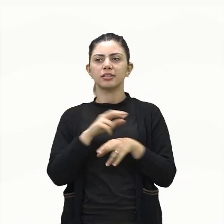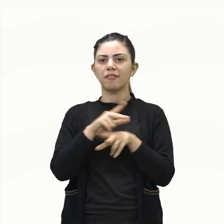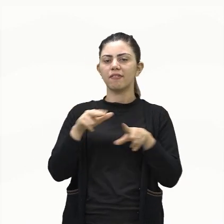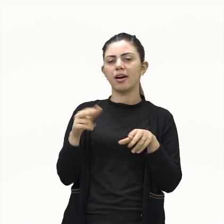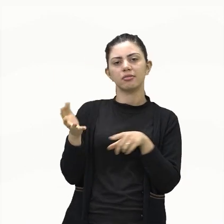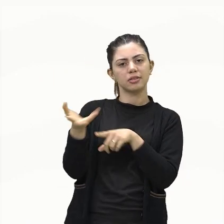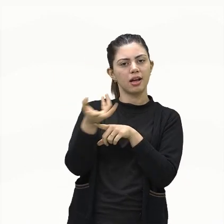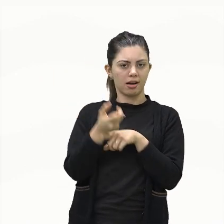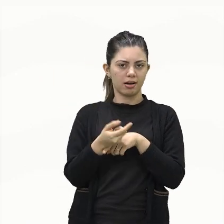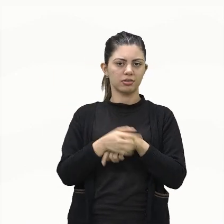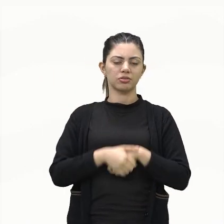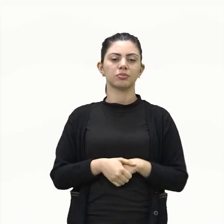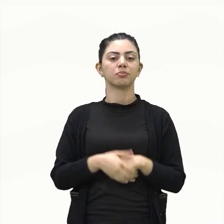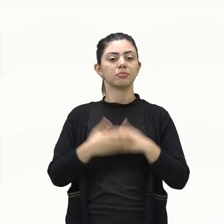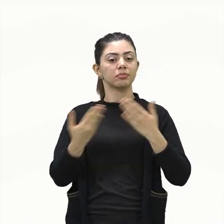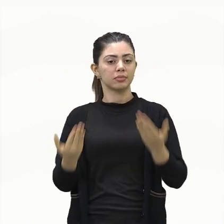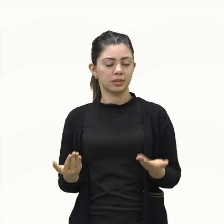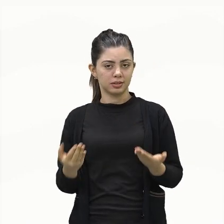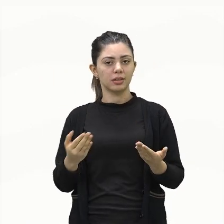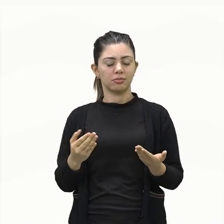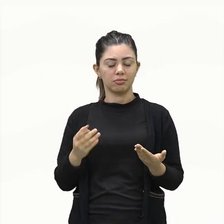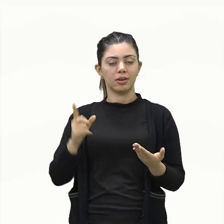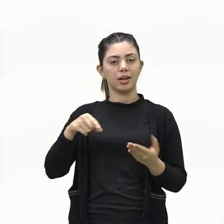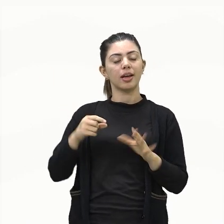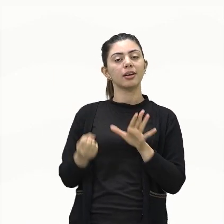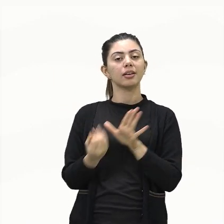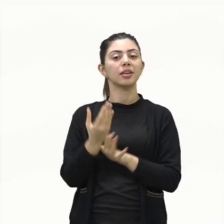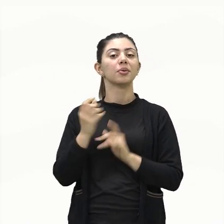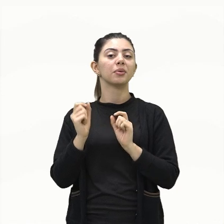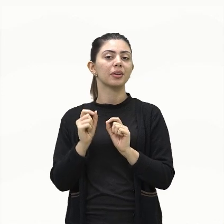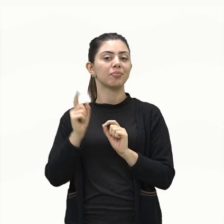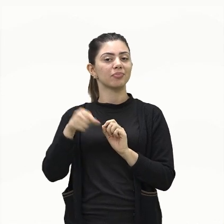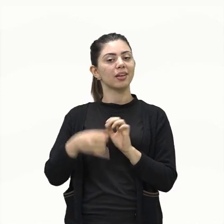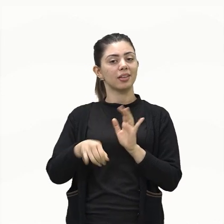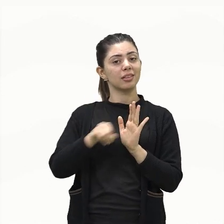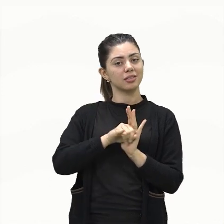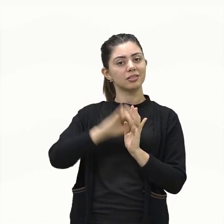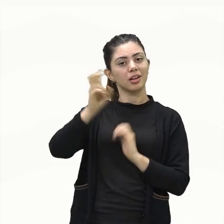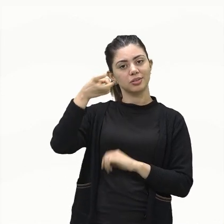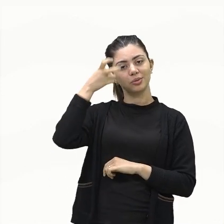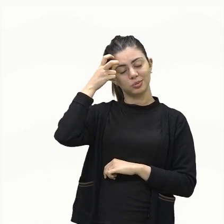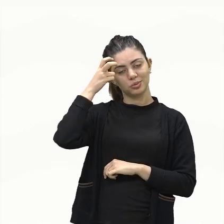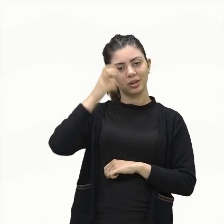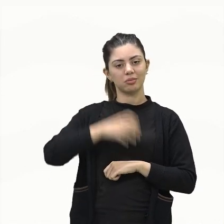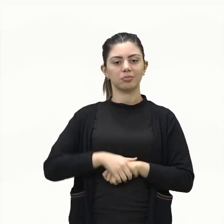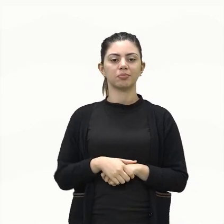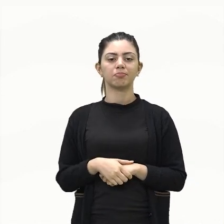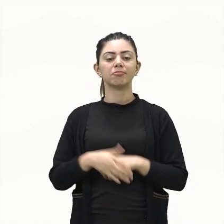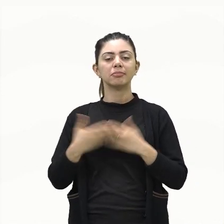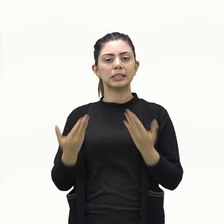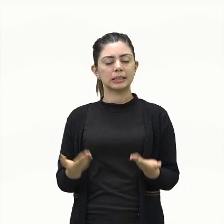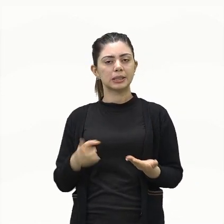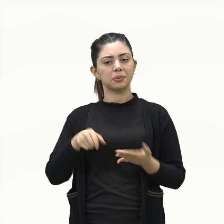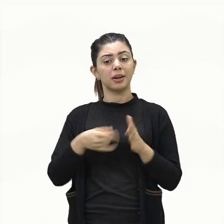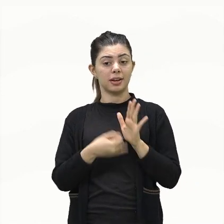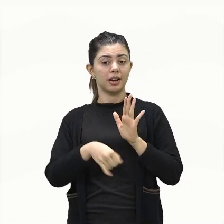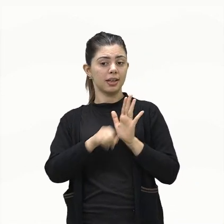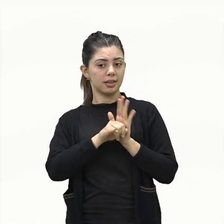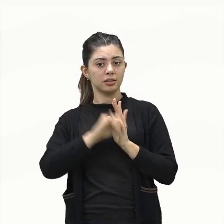isso compõe o que nós chamamos de identidade cultural, certo? A identidade